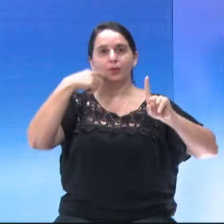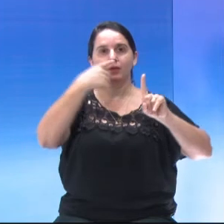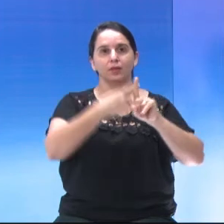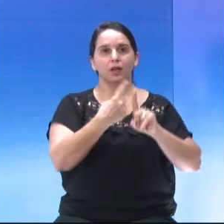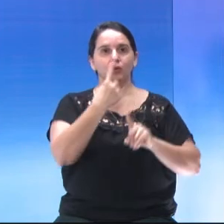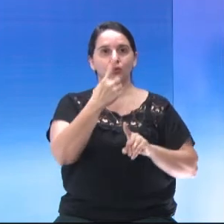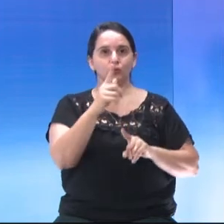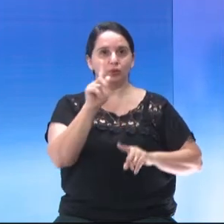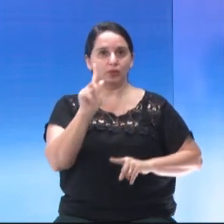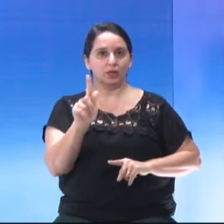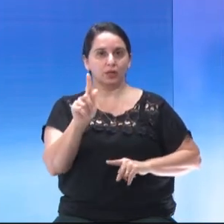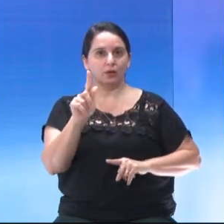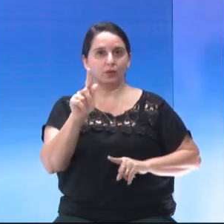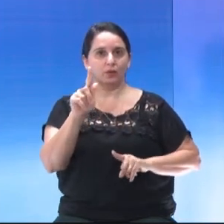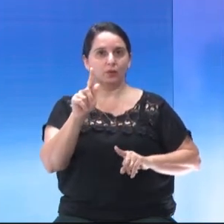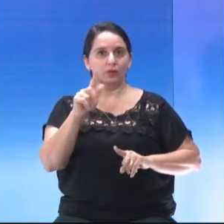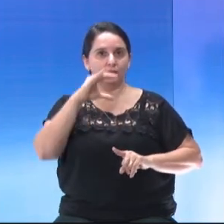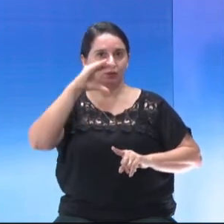1 grau